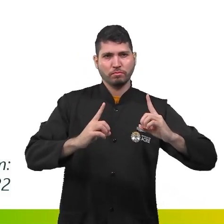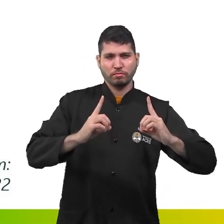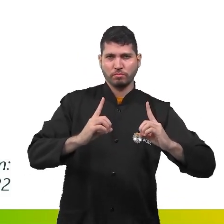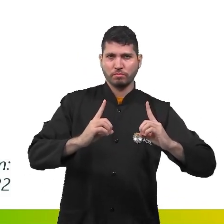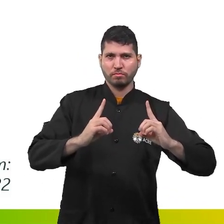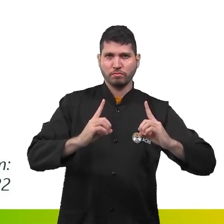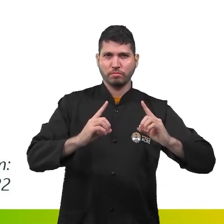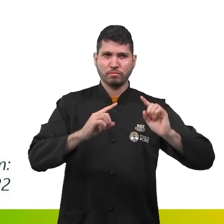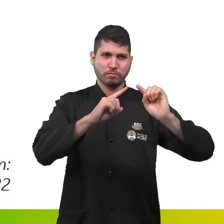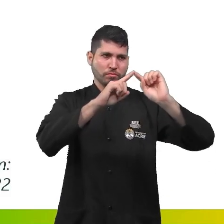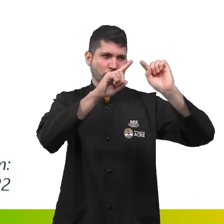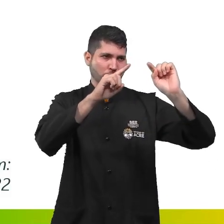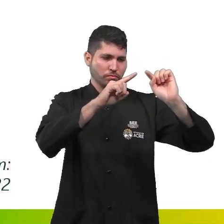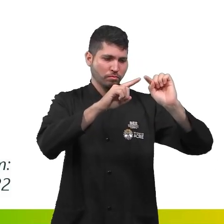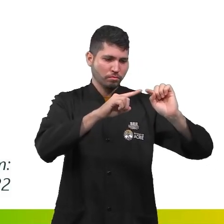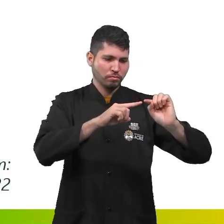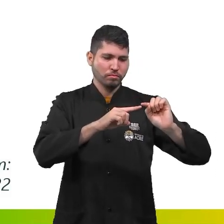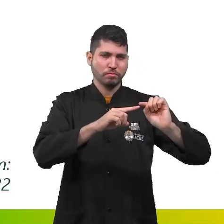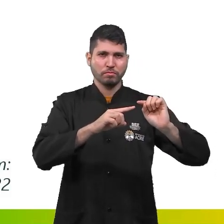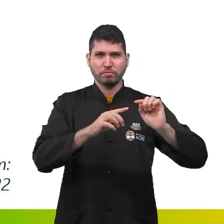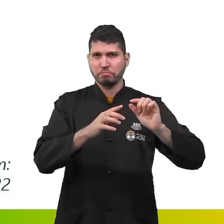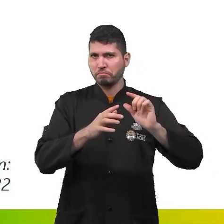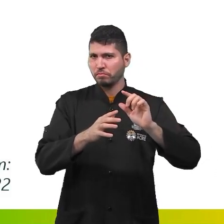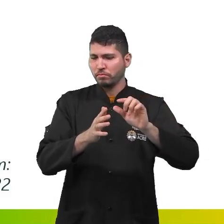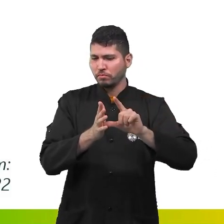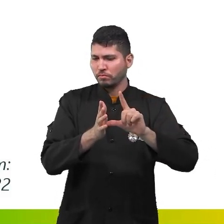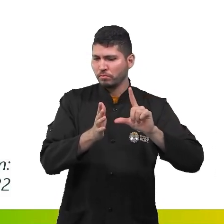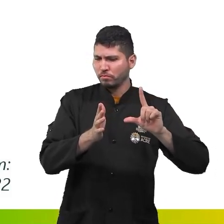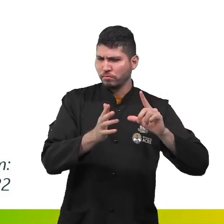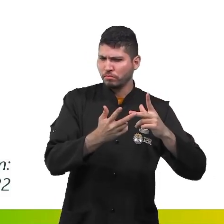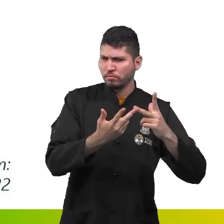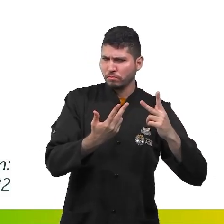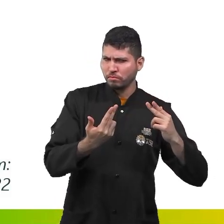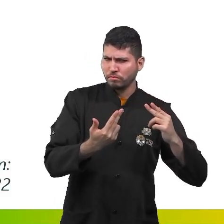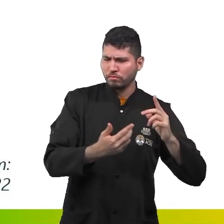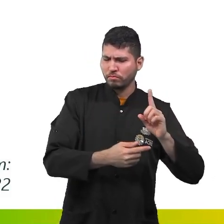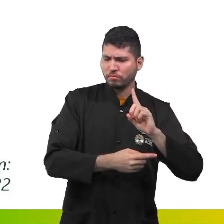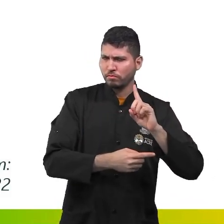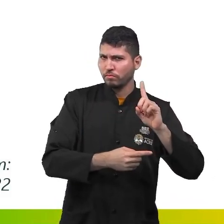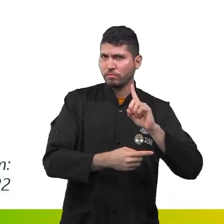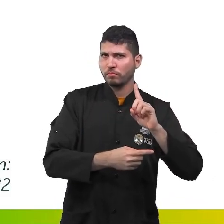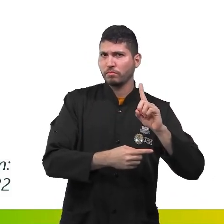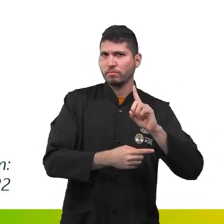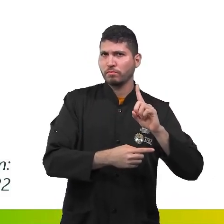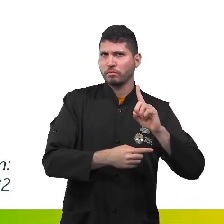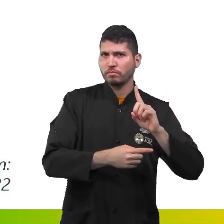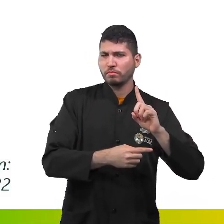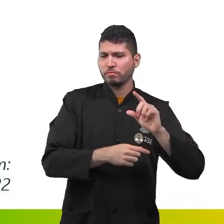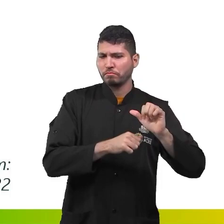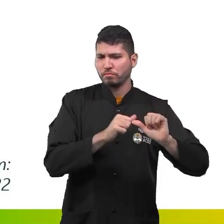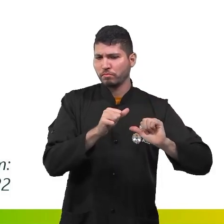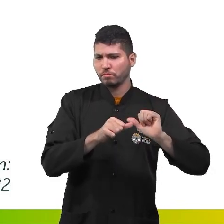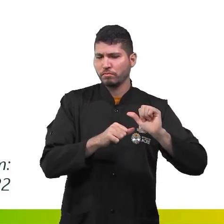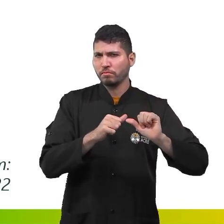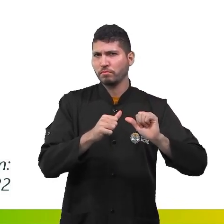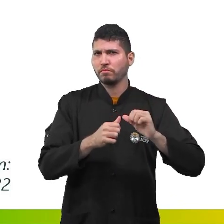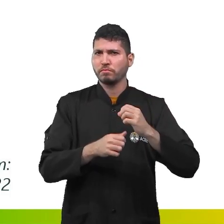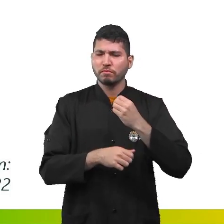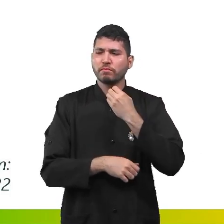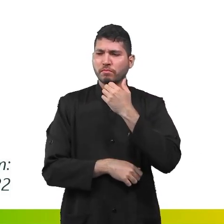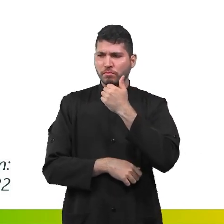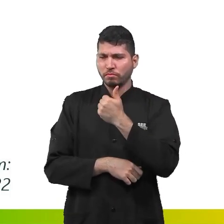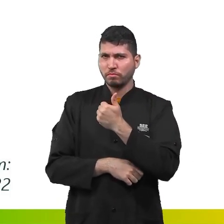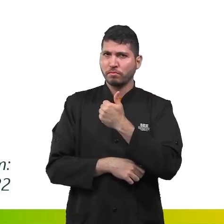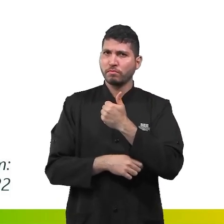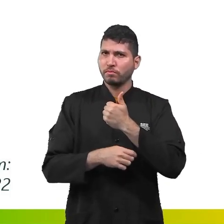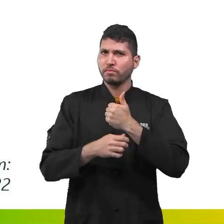los balón, los globos, ya no es como antes. Lo reto a duelo, está bien, Pardo, pero yo